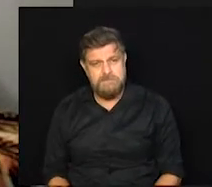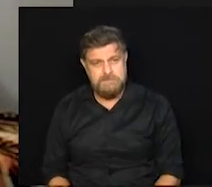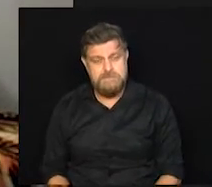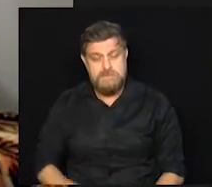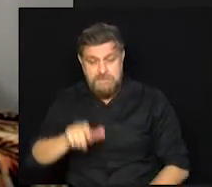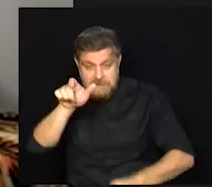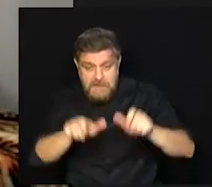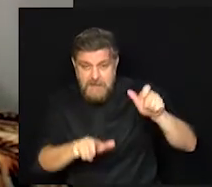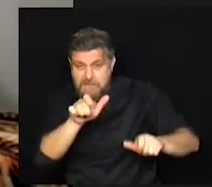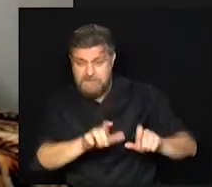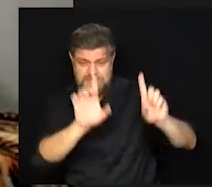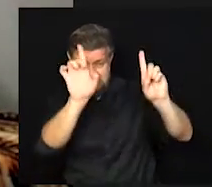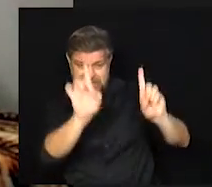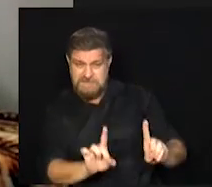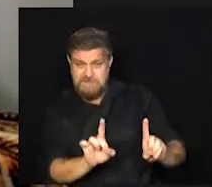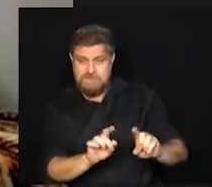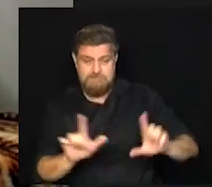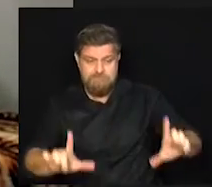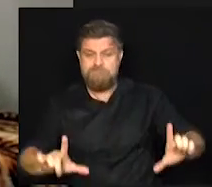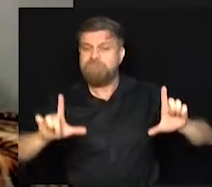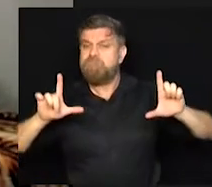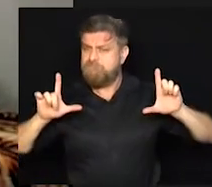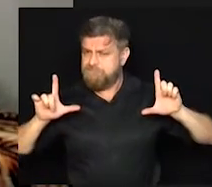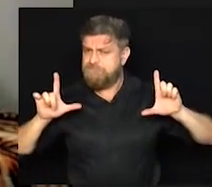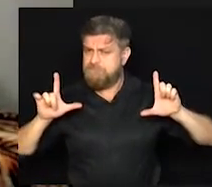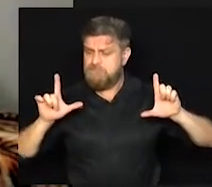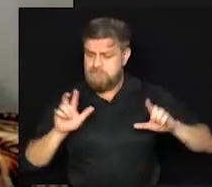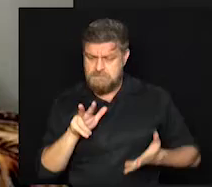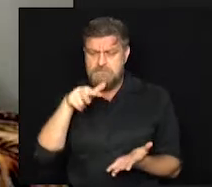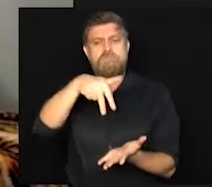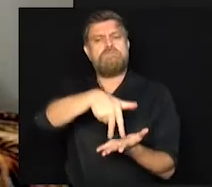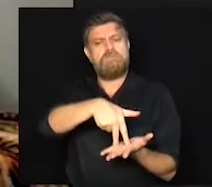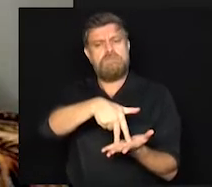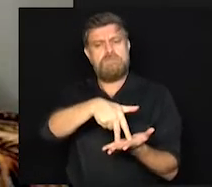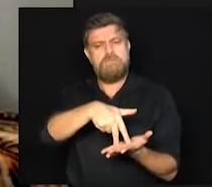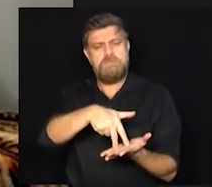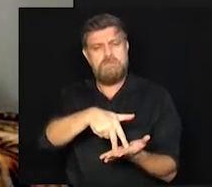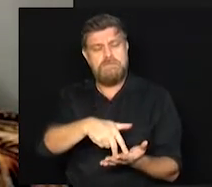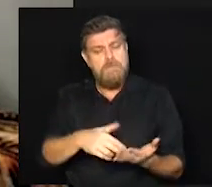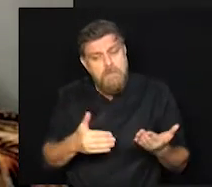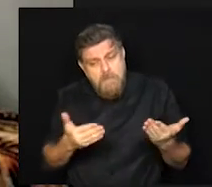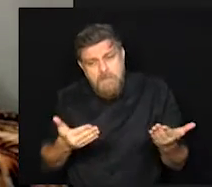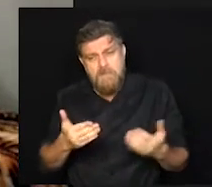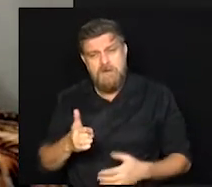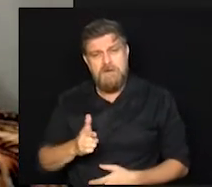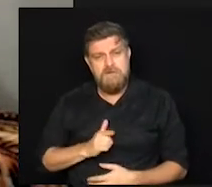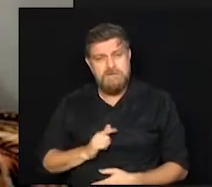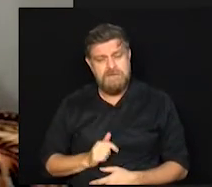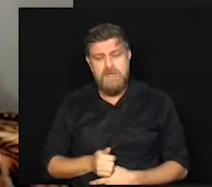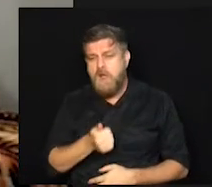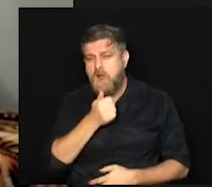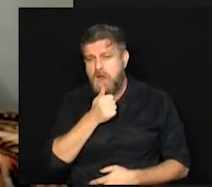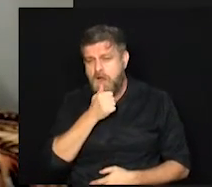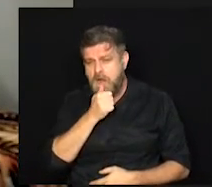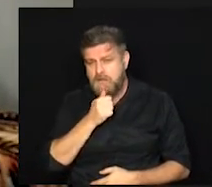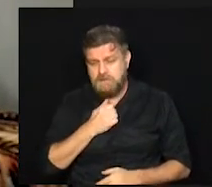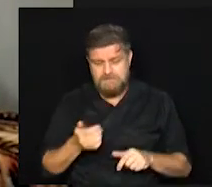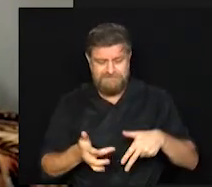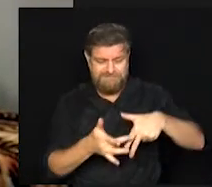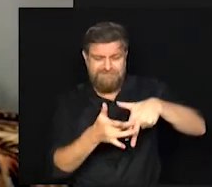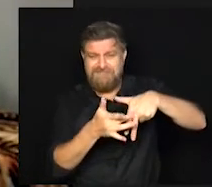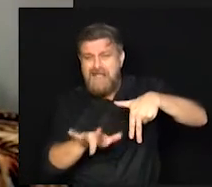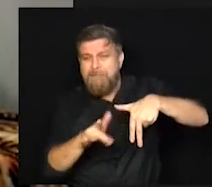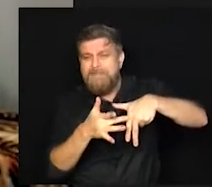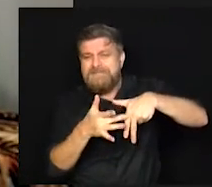com deficiência aparecer mais na mídia, mas, mesmo assim, ainda existe muito capacitismo.